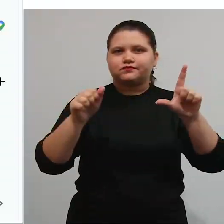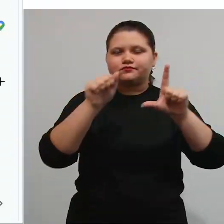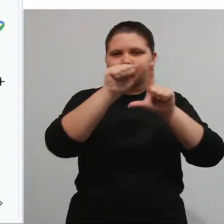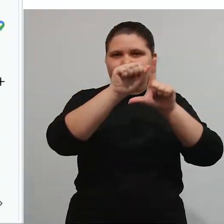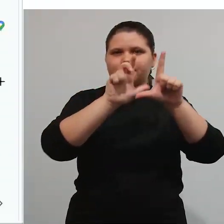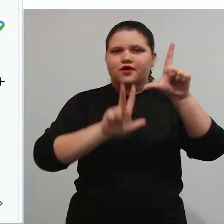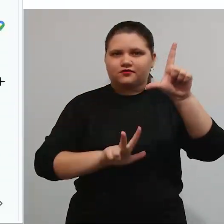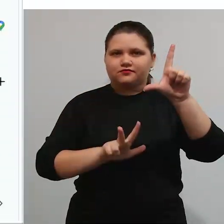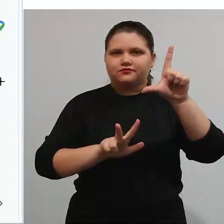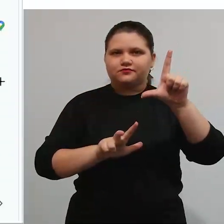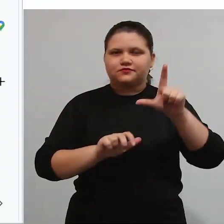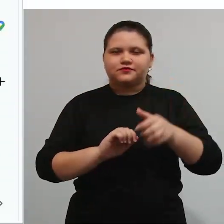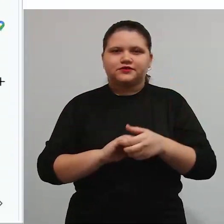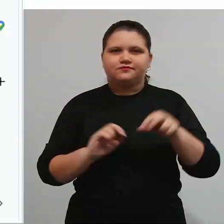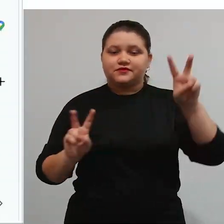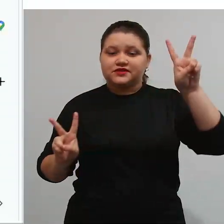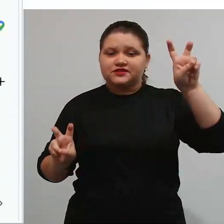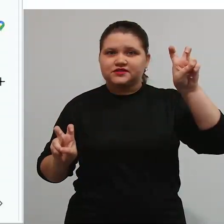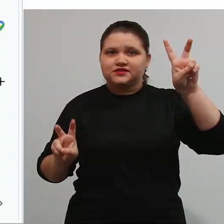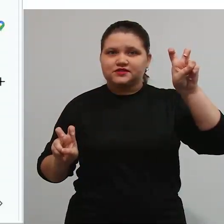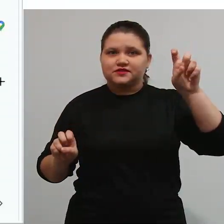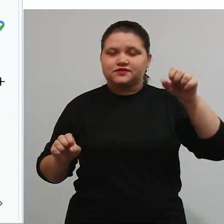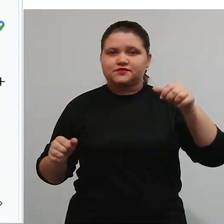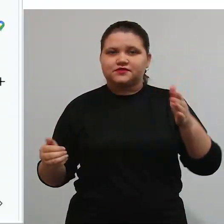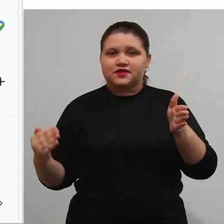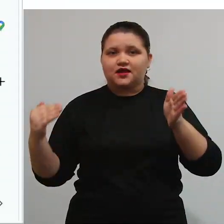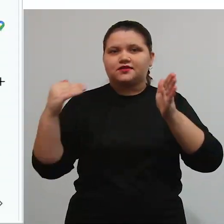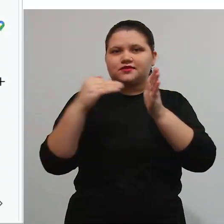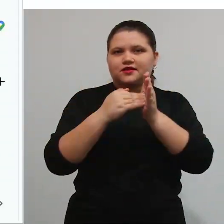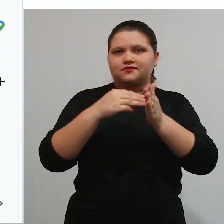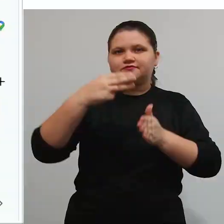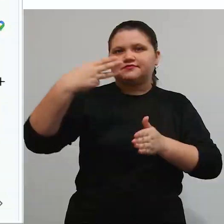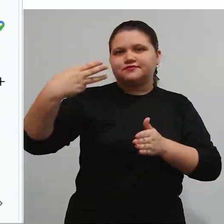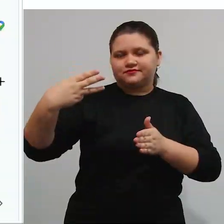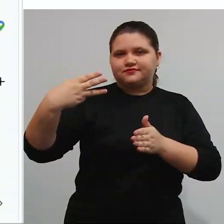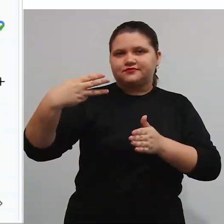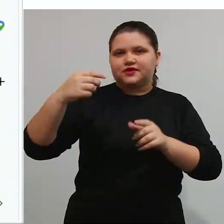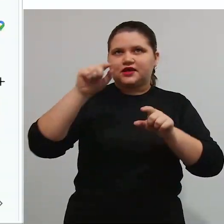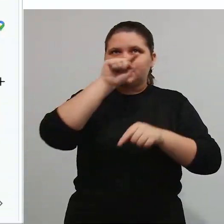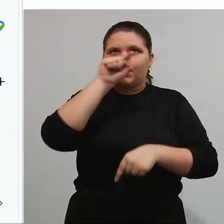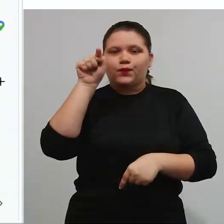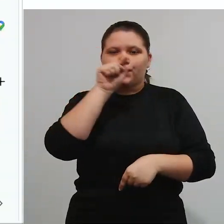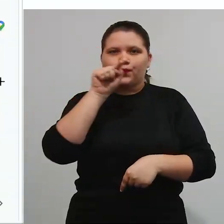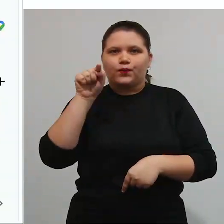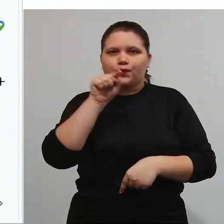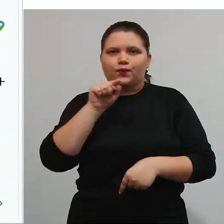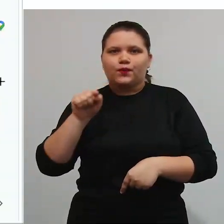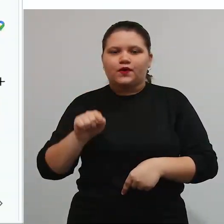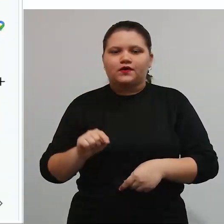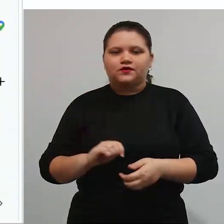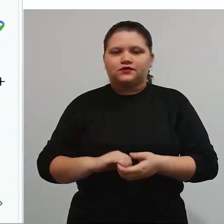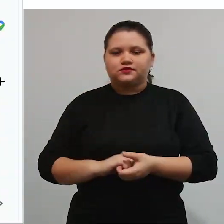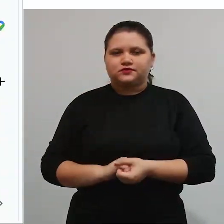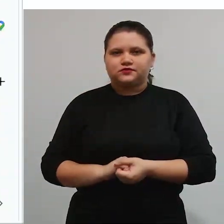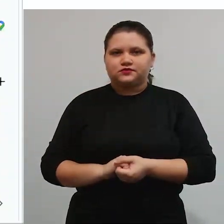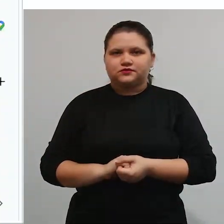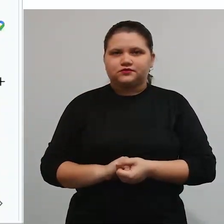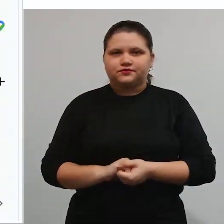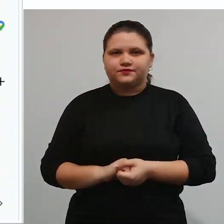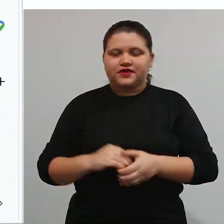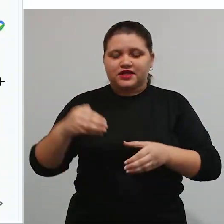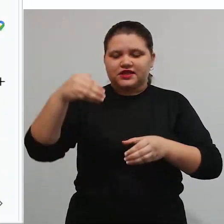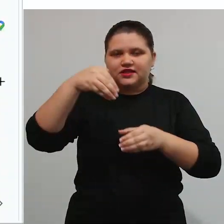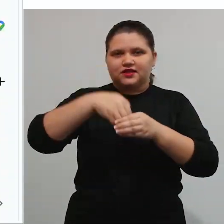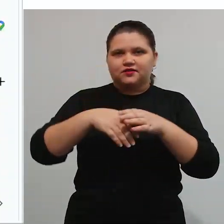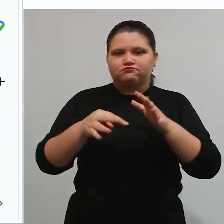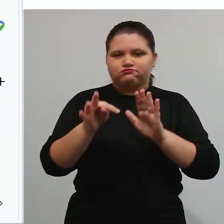ó, citações com até 3 linhas devem vir no corpo do texto, entre aspas. E